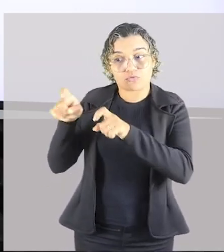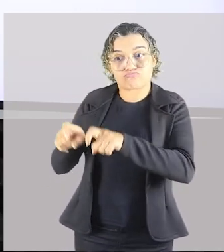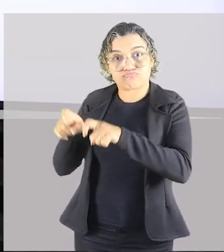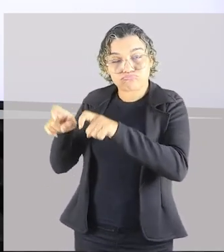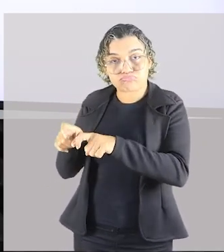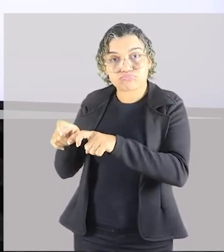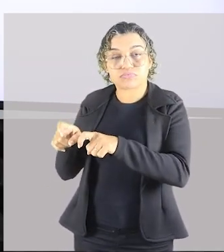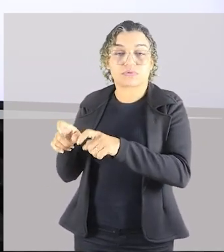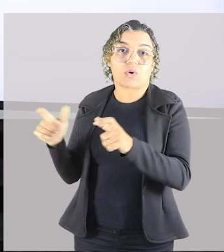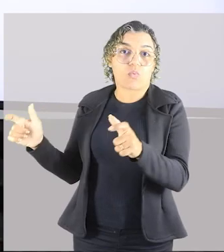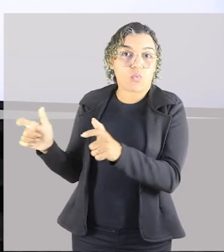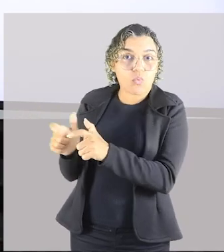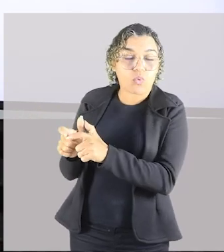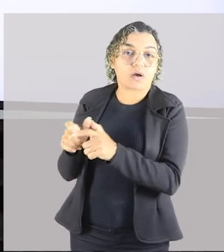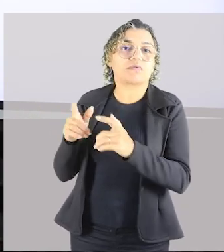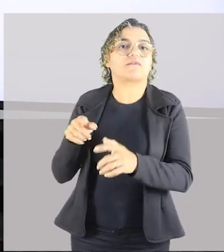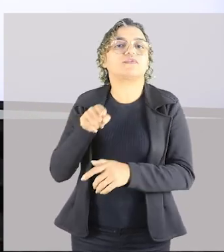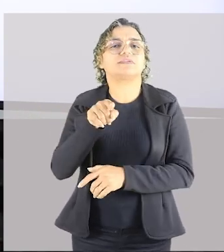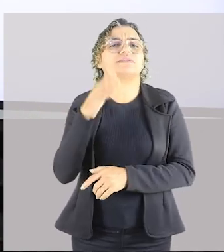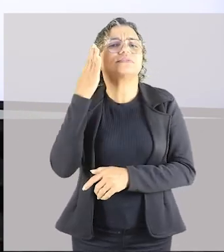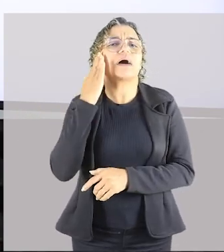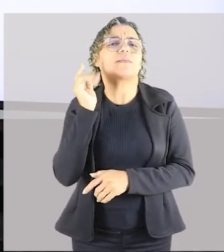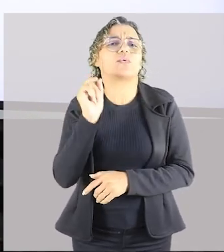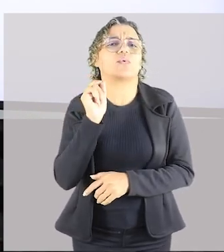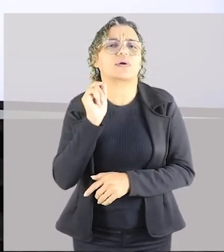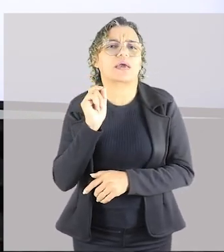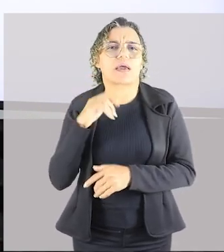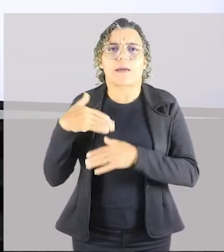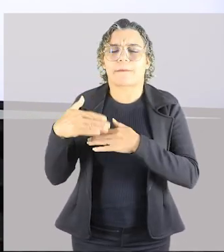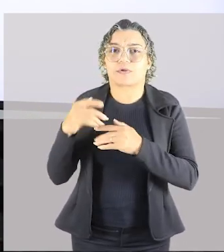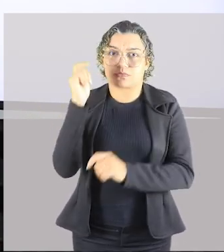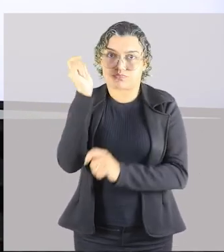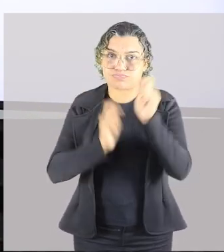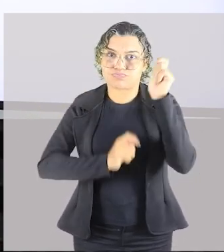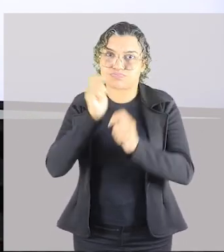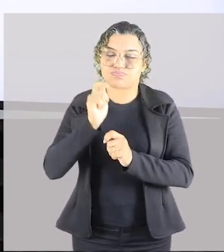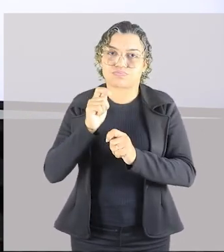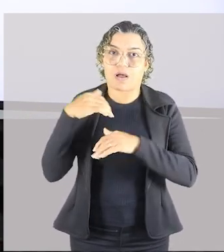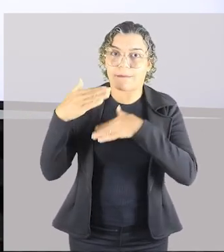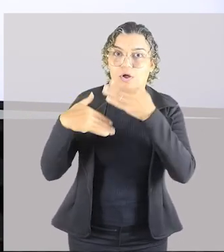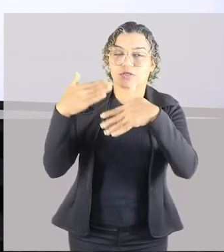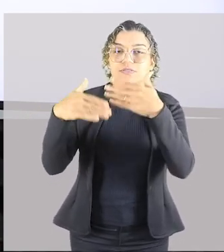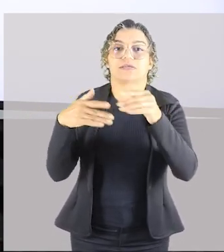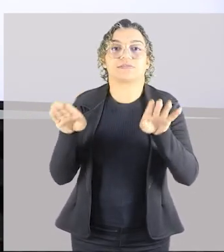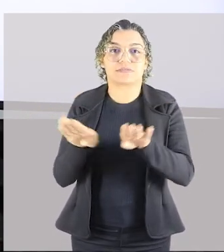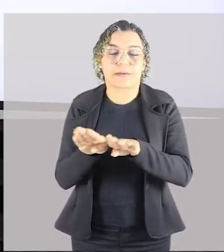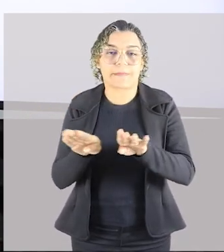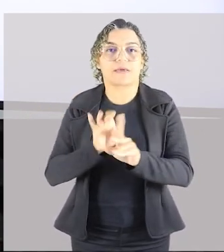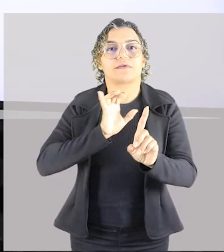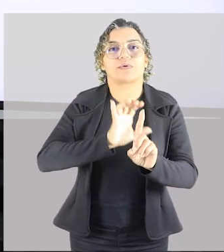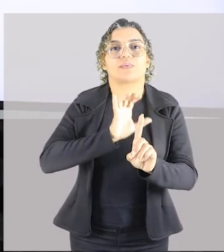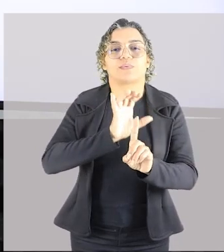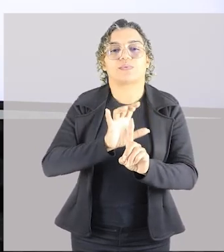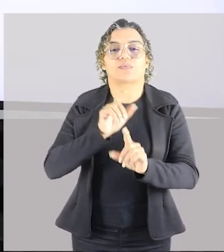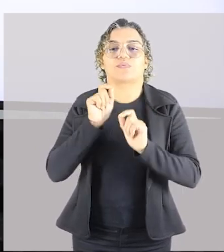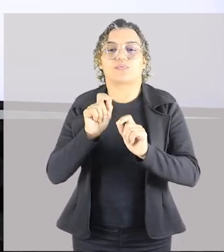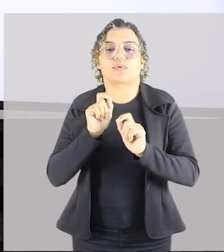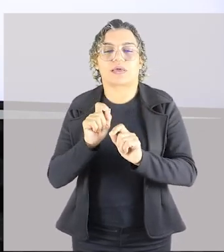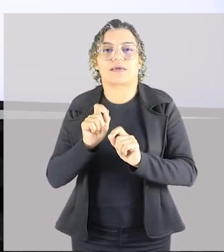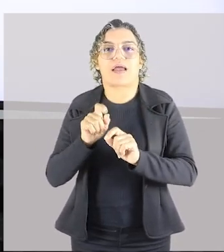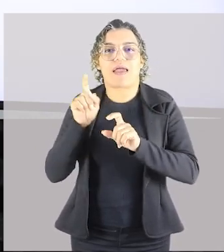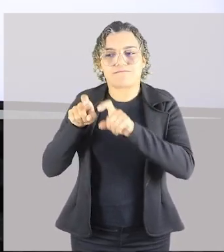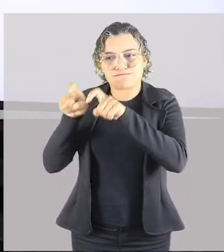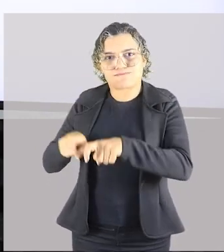de quê? De quê? De quê? De quê? E tu já sabe do nosso processo de industrialização, que vai também trazer consigo o intenso êxodo